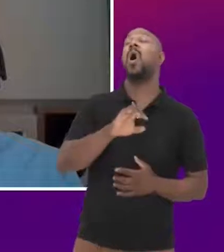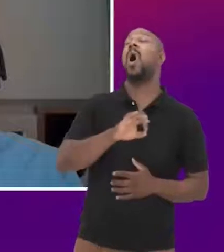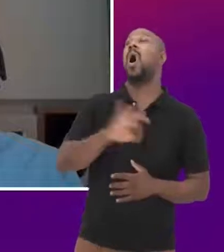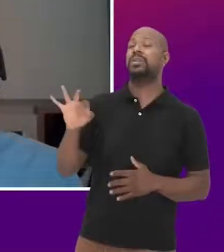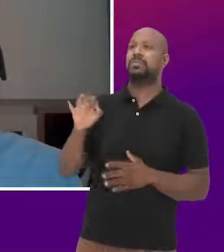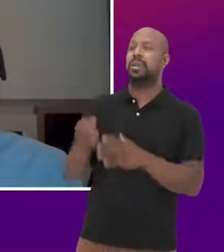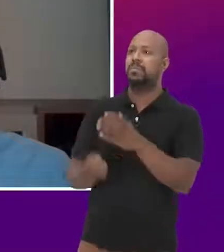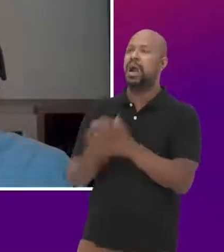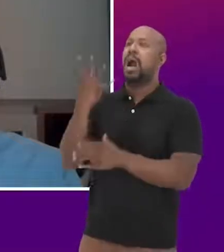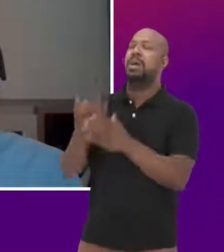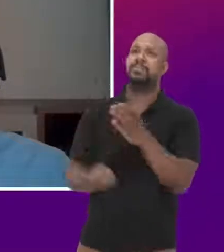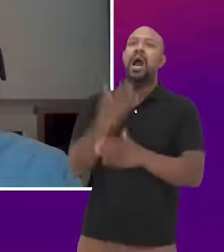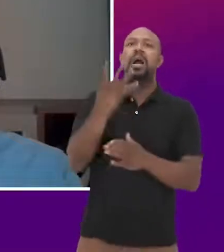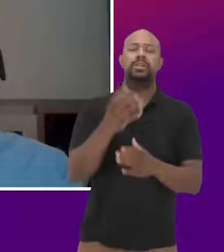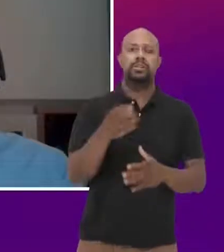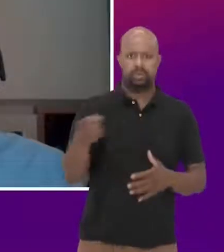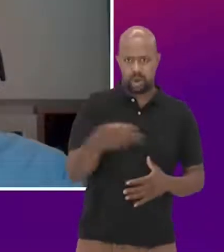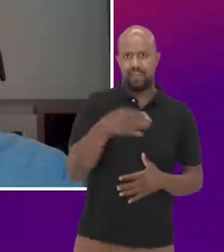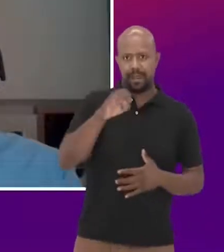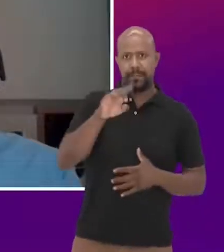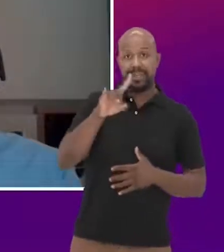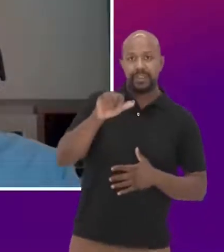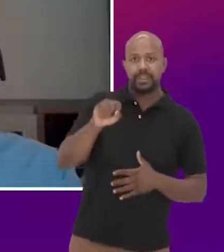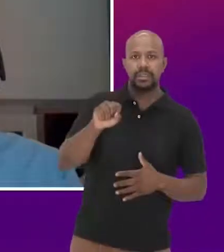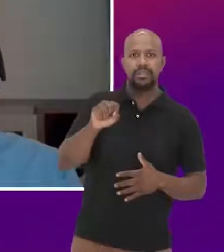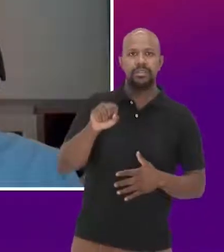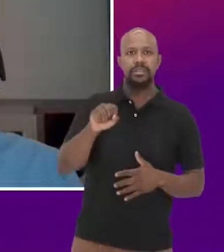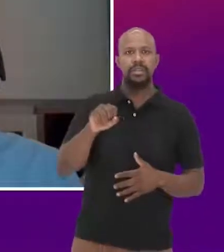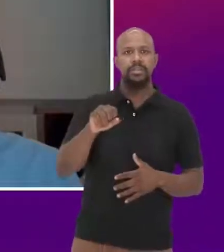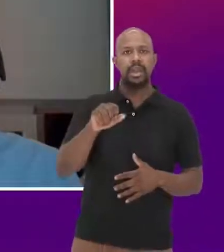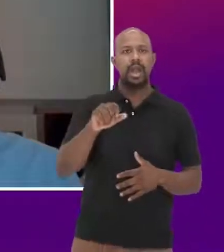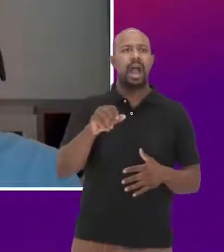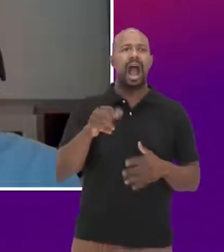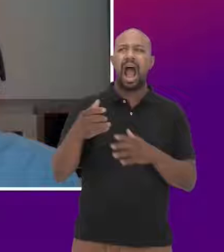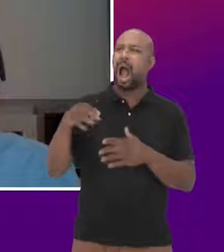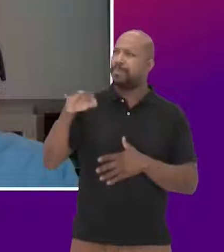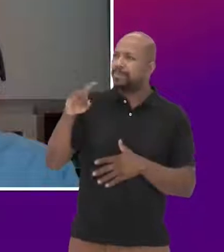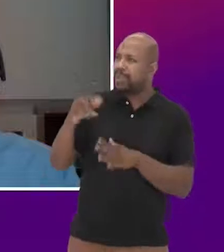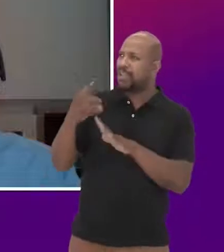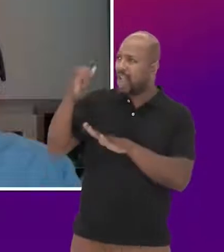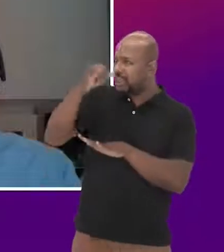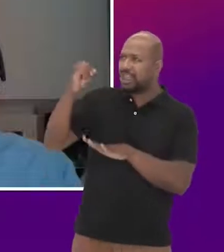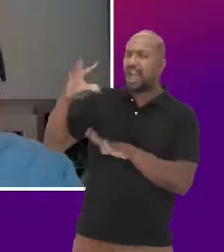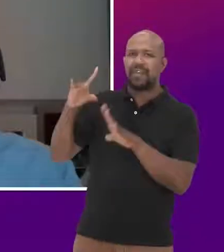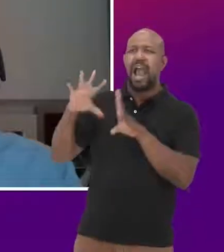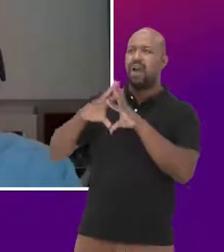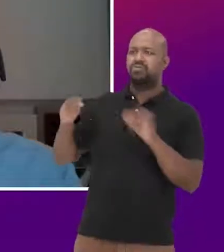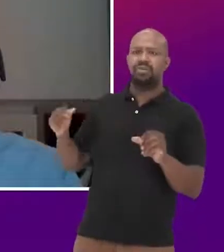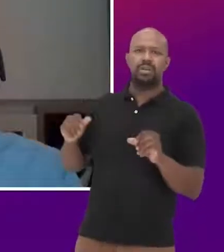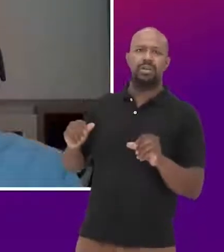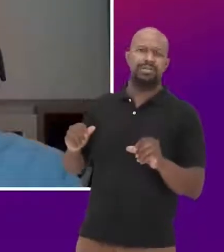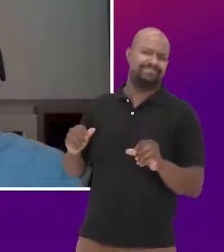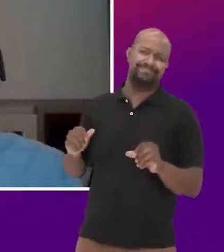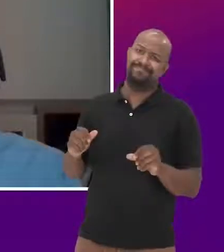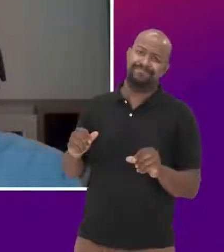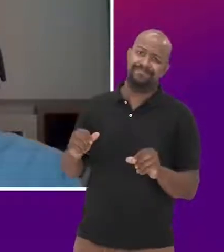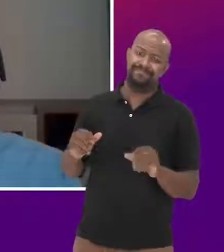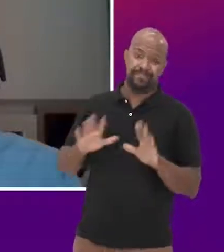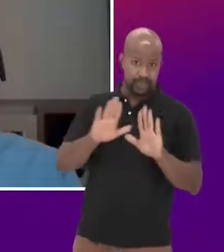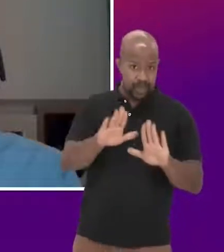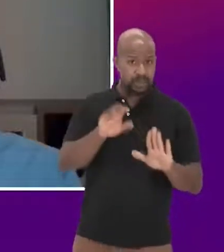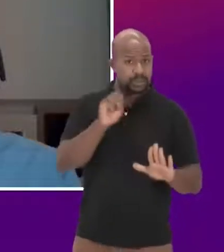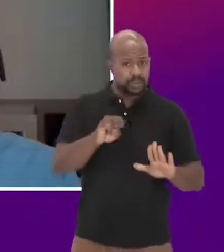surgimento de novas mídias, as mídias já existentes vão desaparecer. Quando